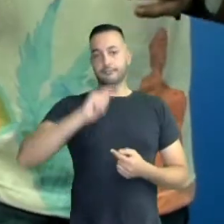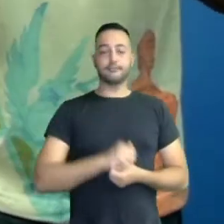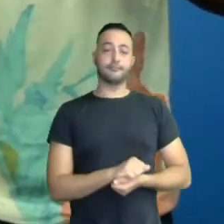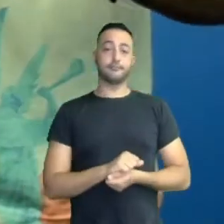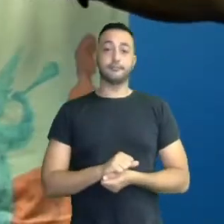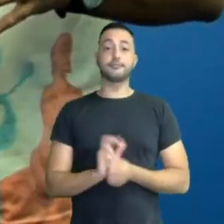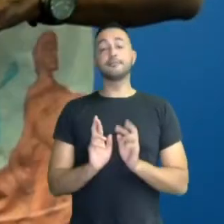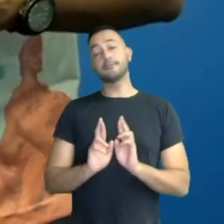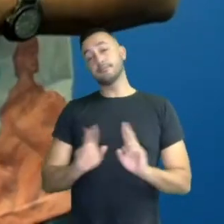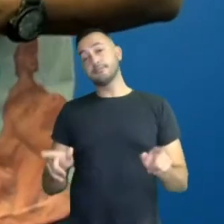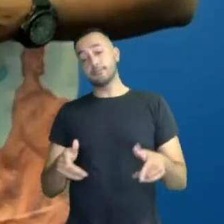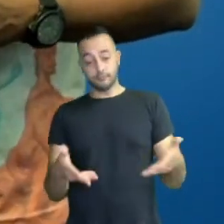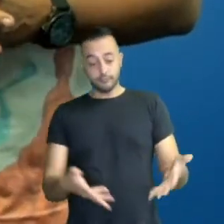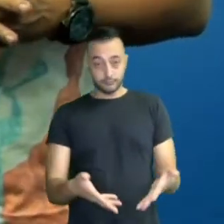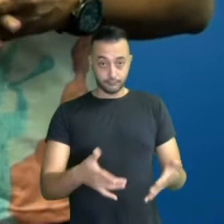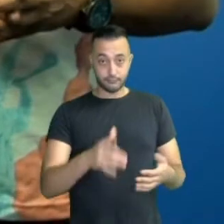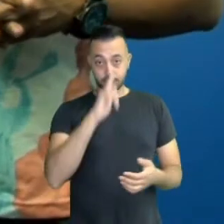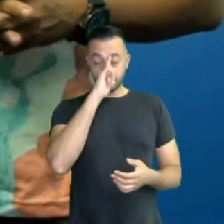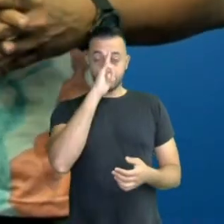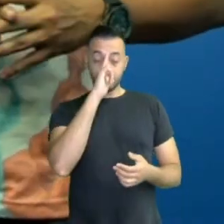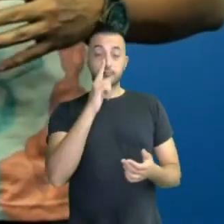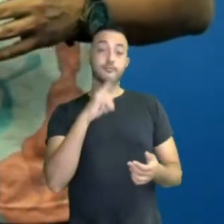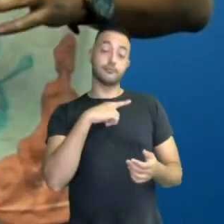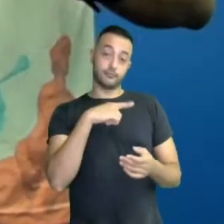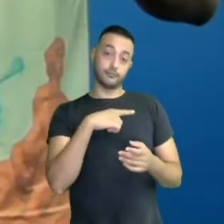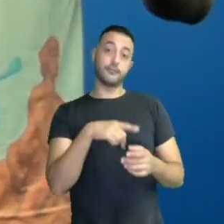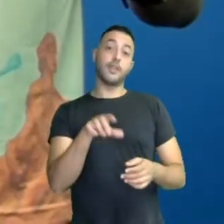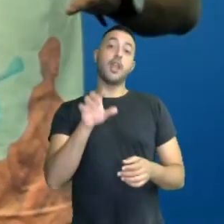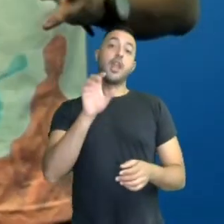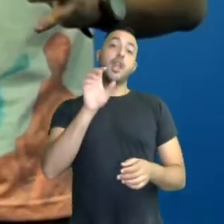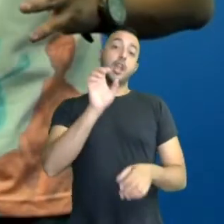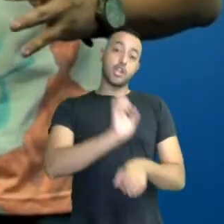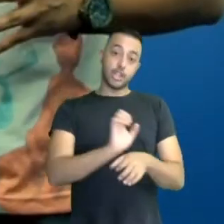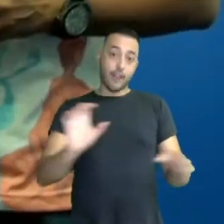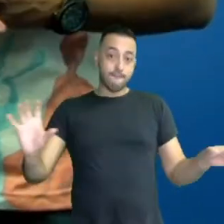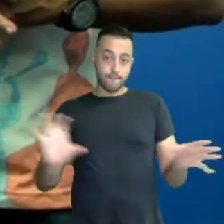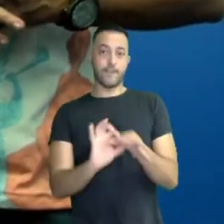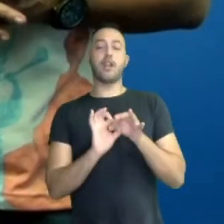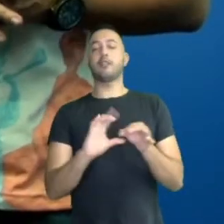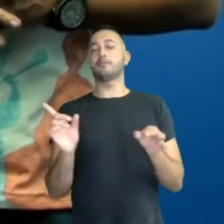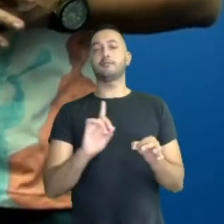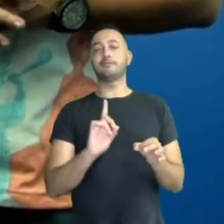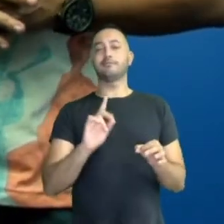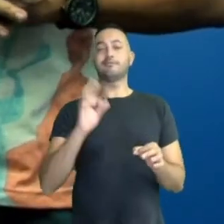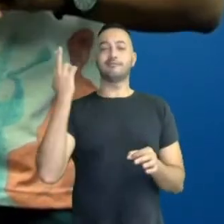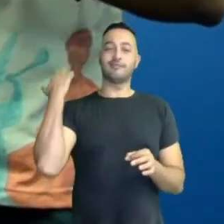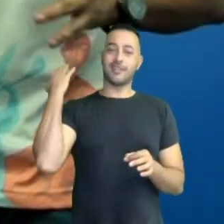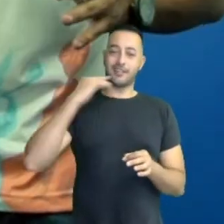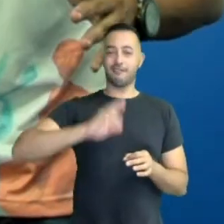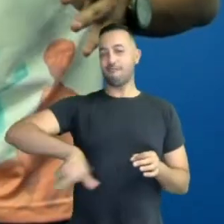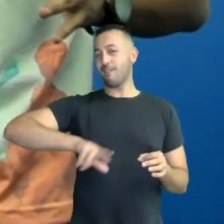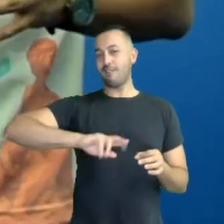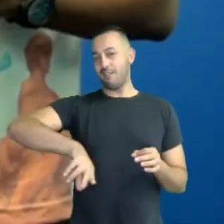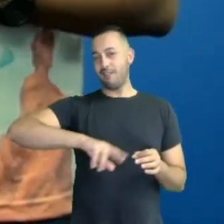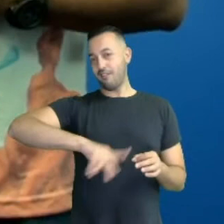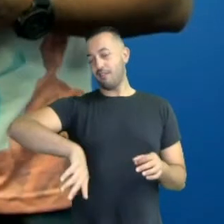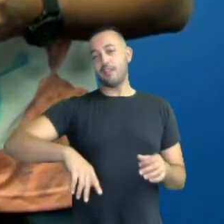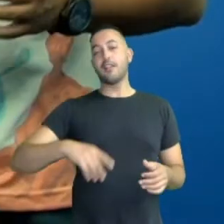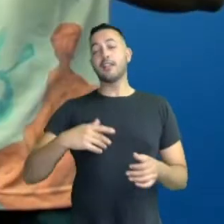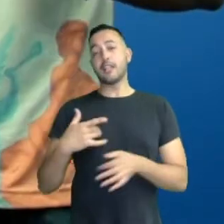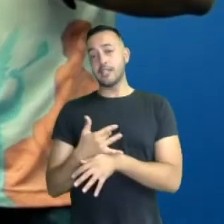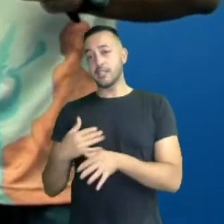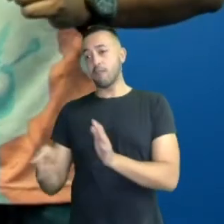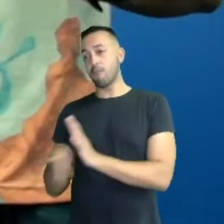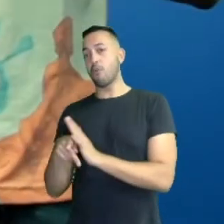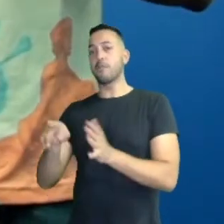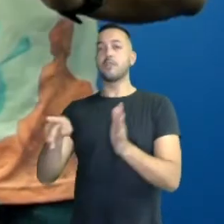Ao contrário do que temos hoje, a Grécia não chegou a formar um estado unificado. Seu território era de fato ocupado por várias cidades autônomas,